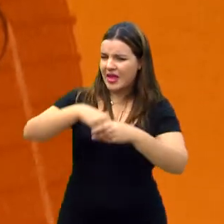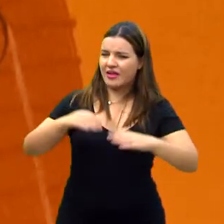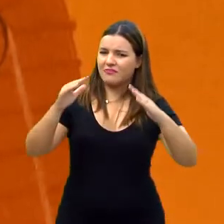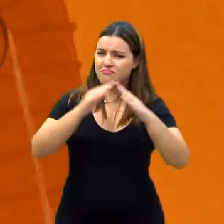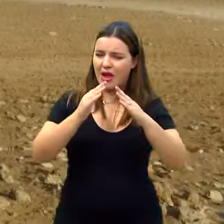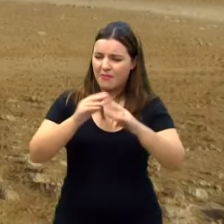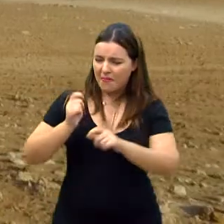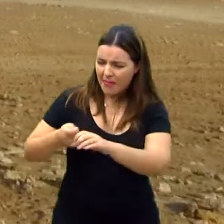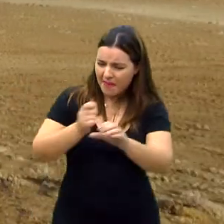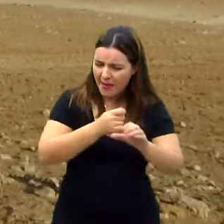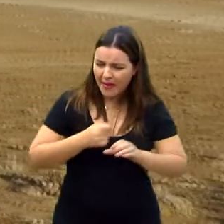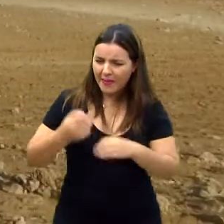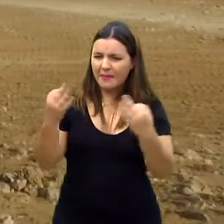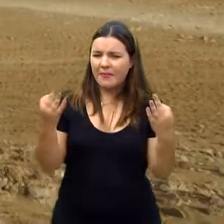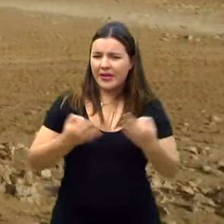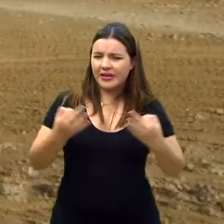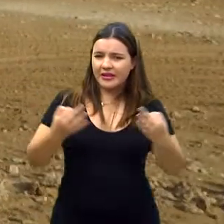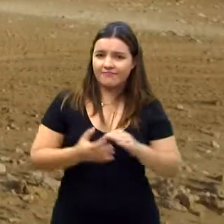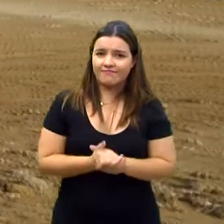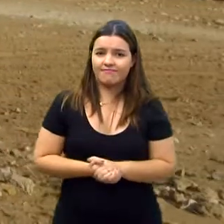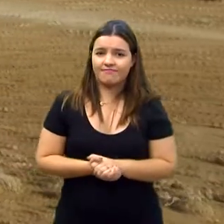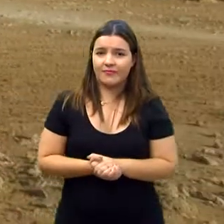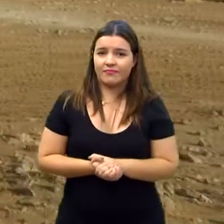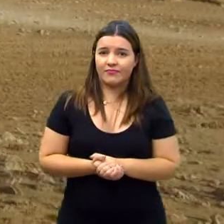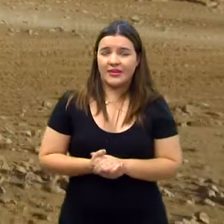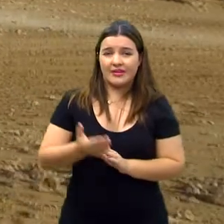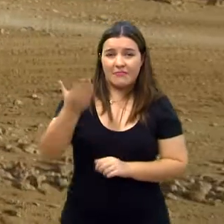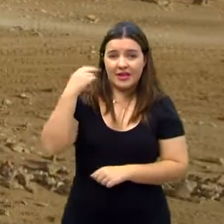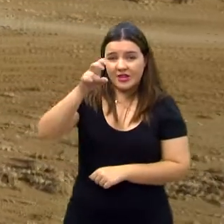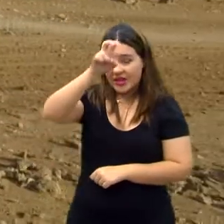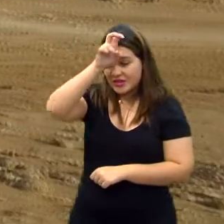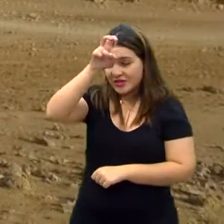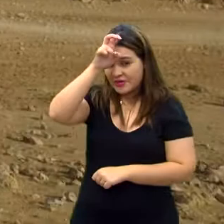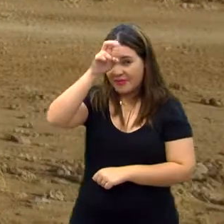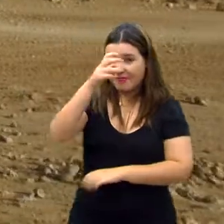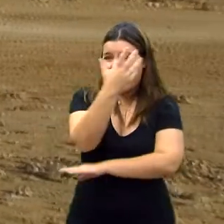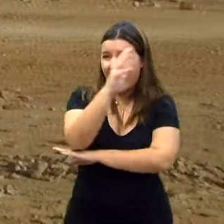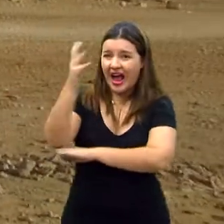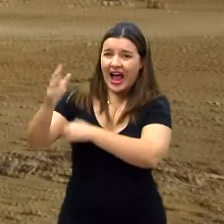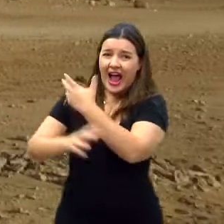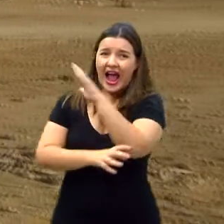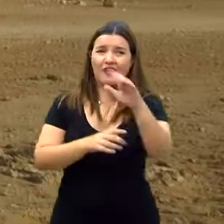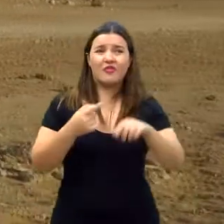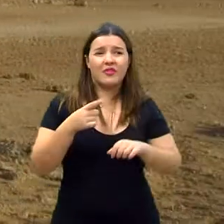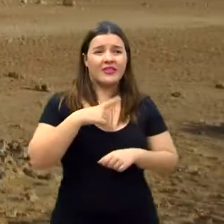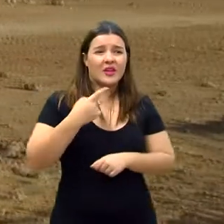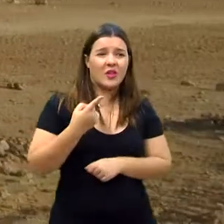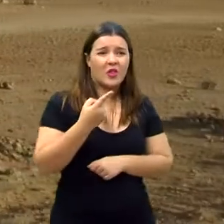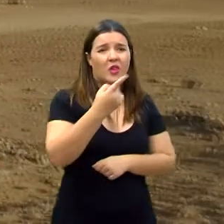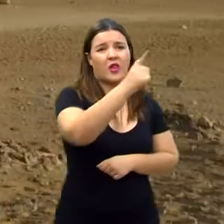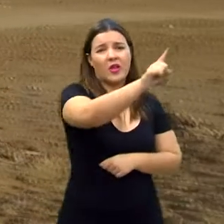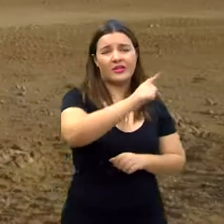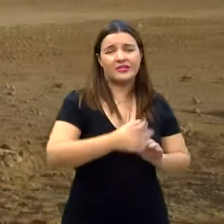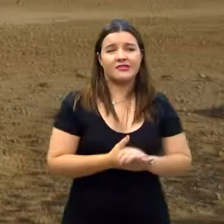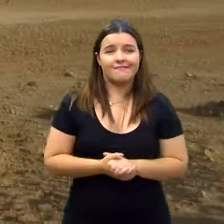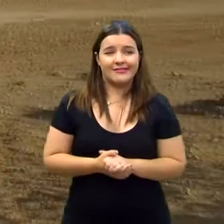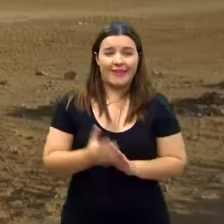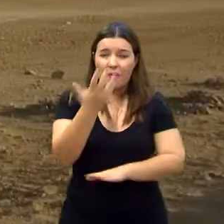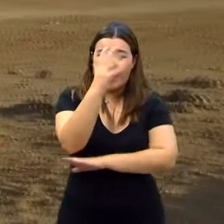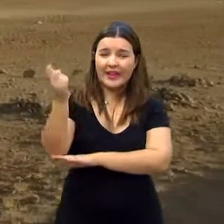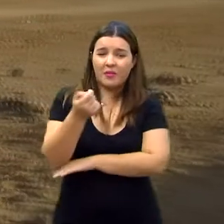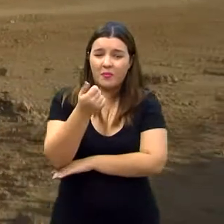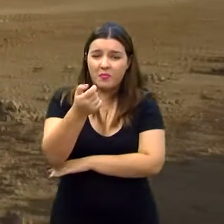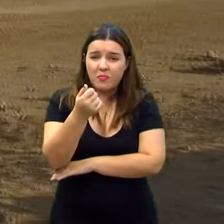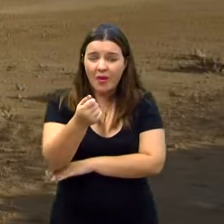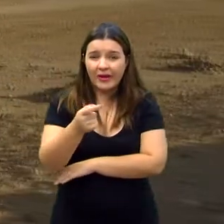Talhada as técnicas com a falta de florestas na região de egípcios eram obrigados a buscar alternativas a madeira passando a utilizar um